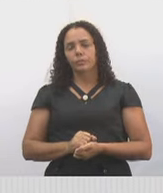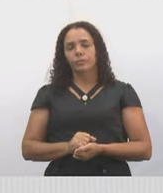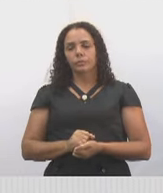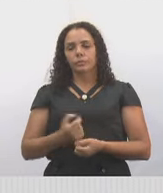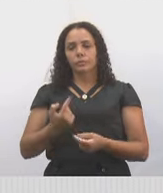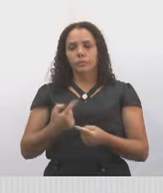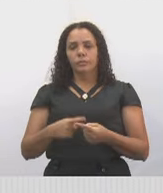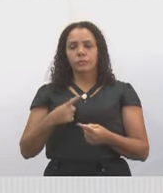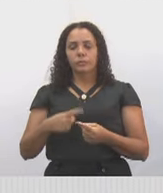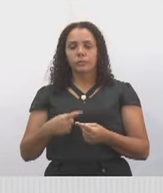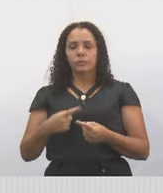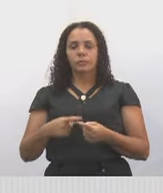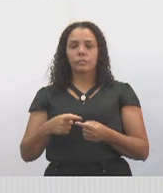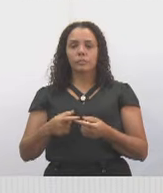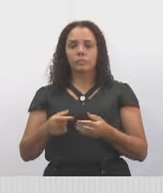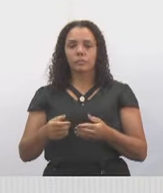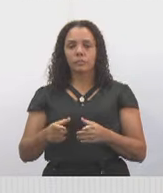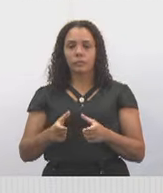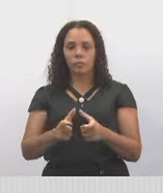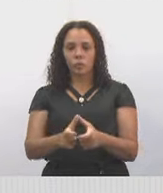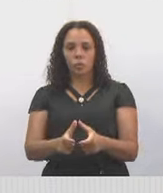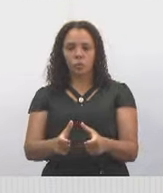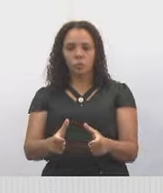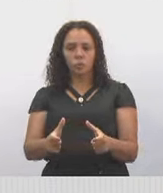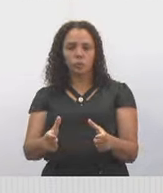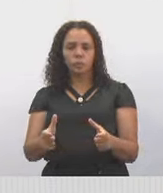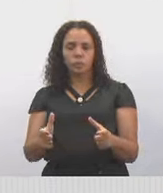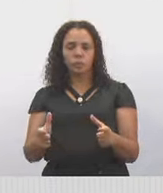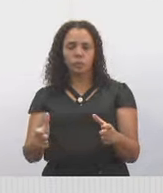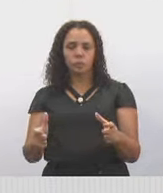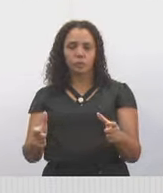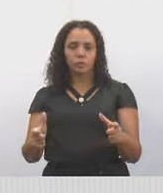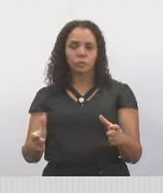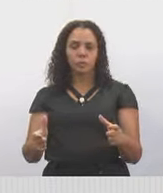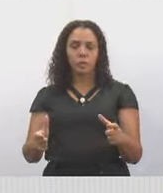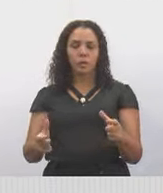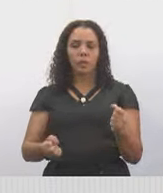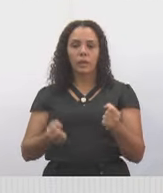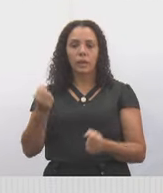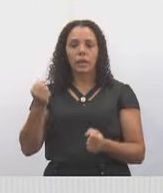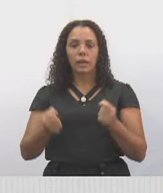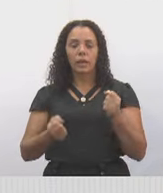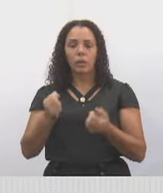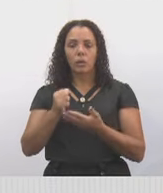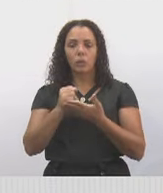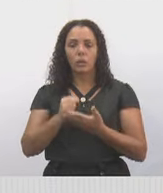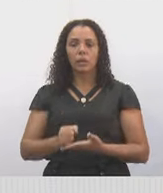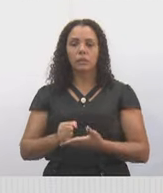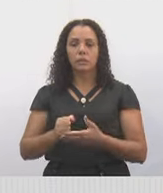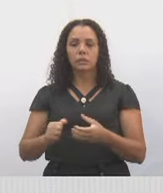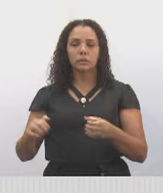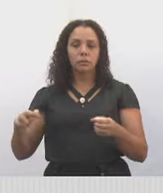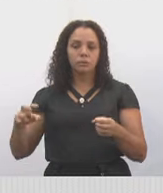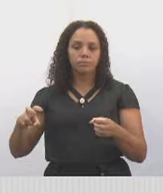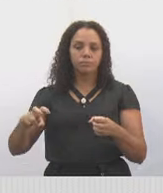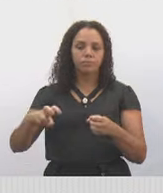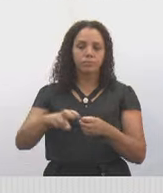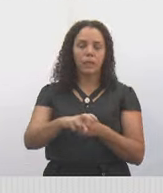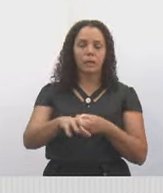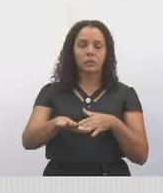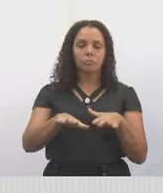porque esse buraco acaba se alargando veículos pesados passam na Via dá